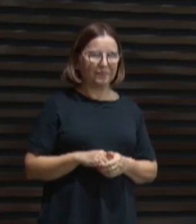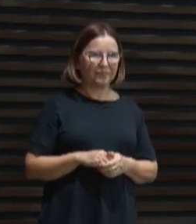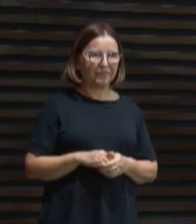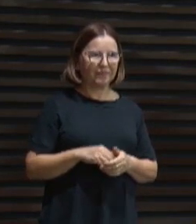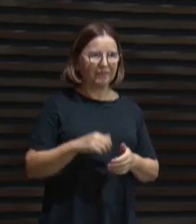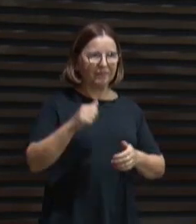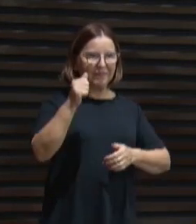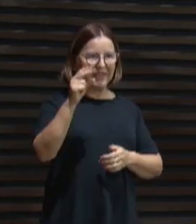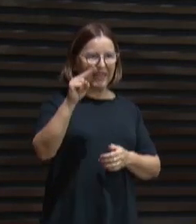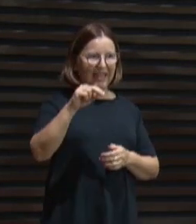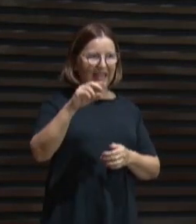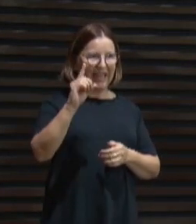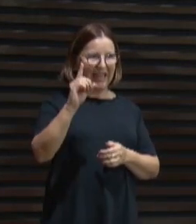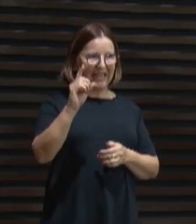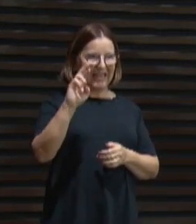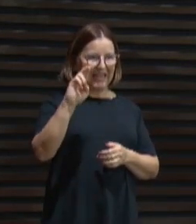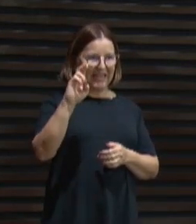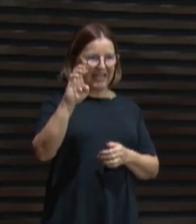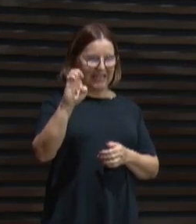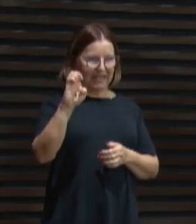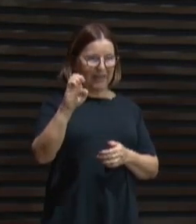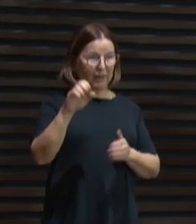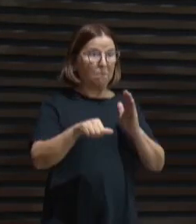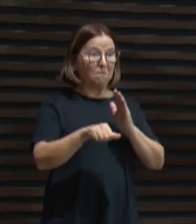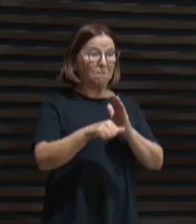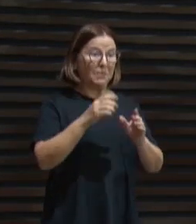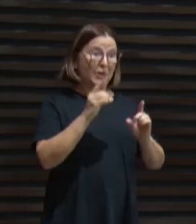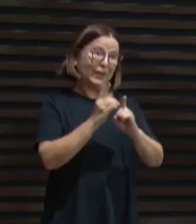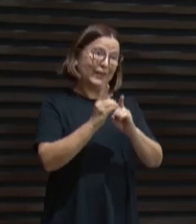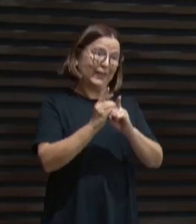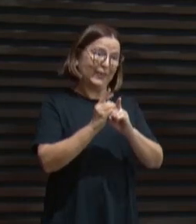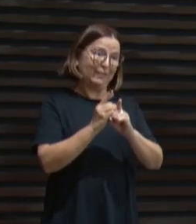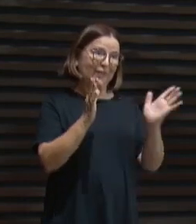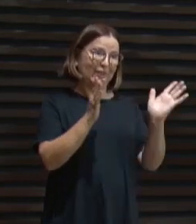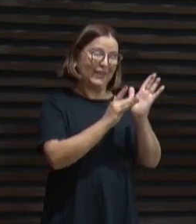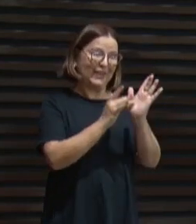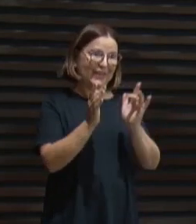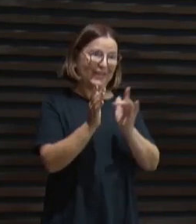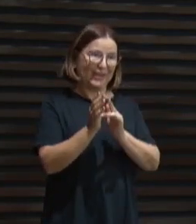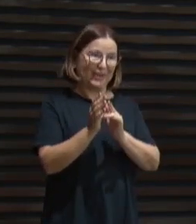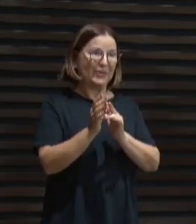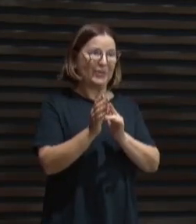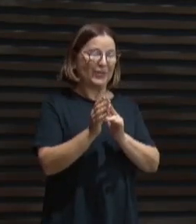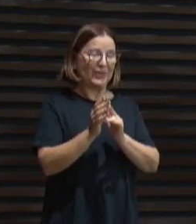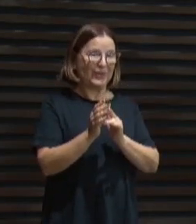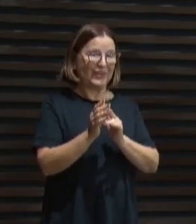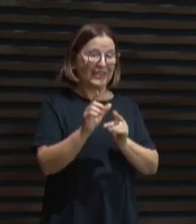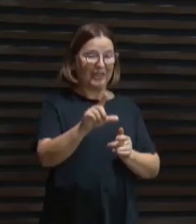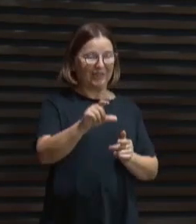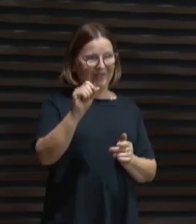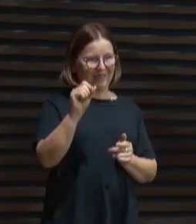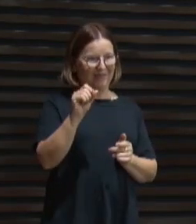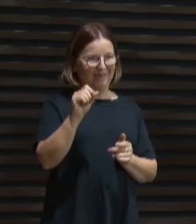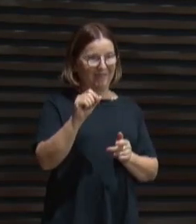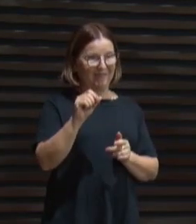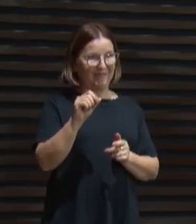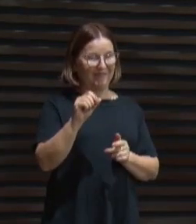André é o primeiro discípulo de Jesus. O primeiro que encontra. Ele era irmão de Simão.